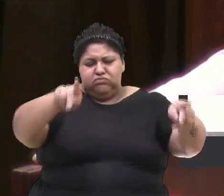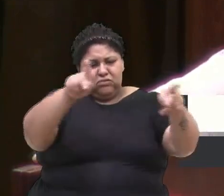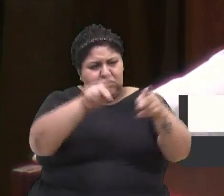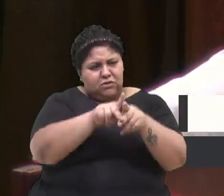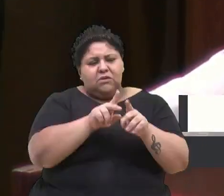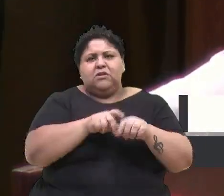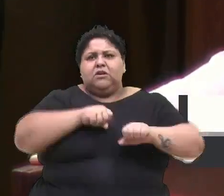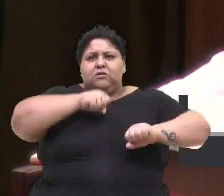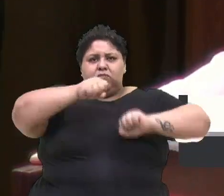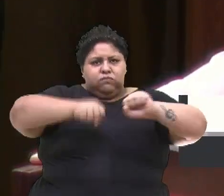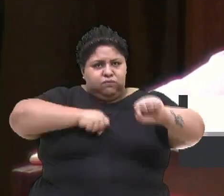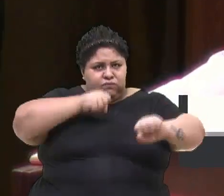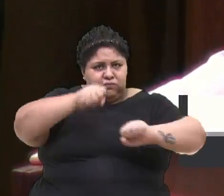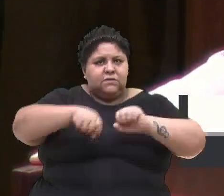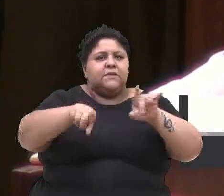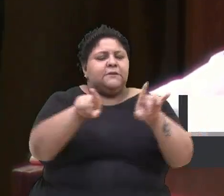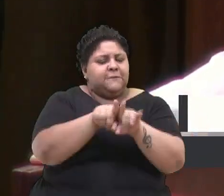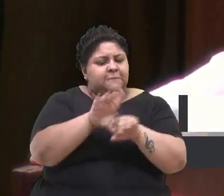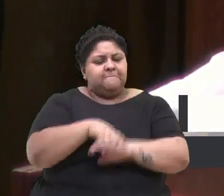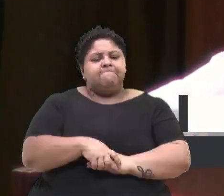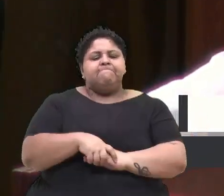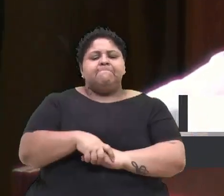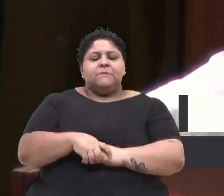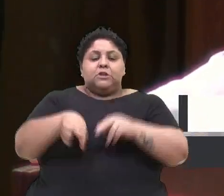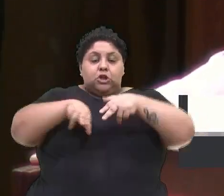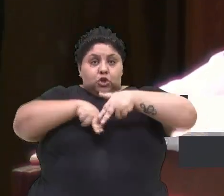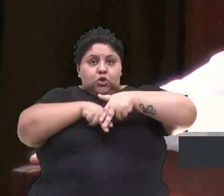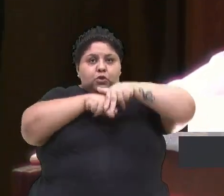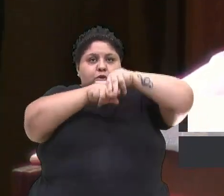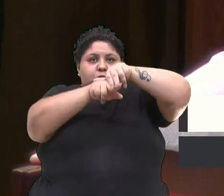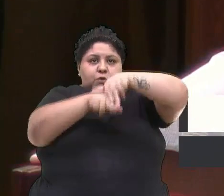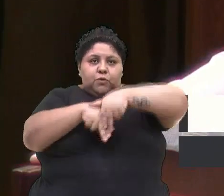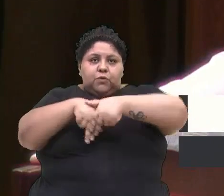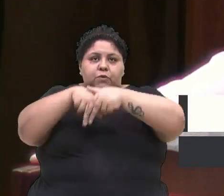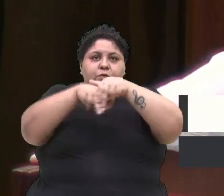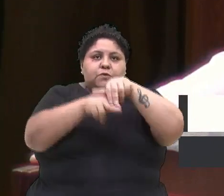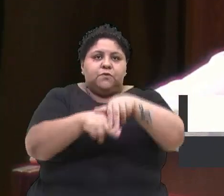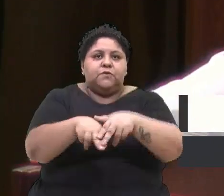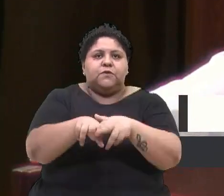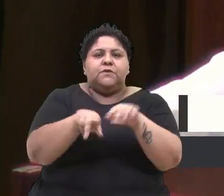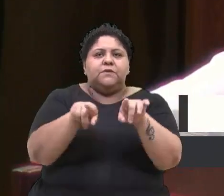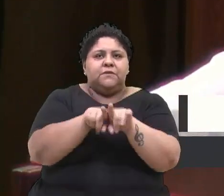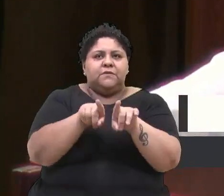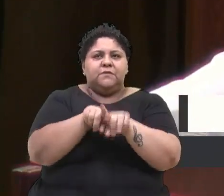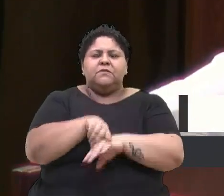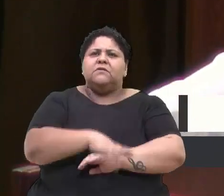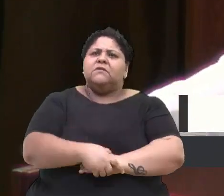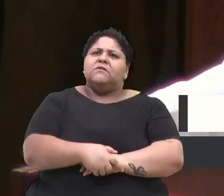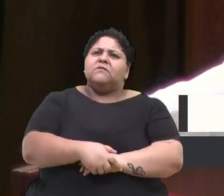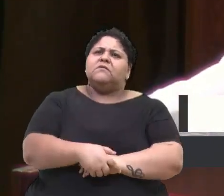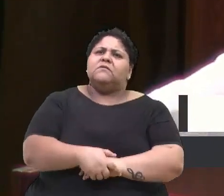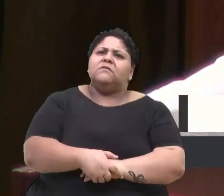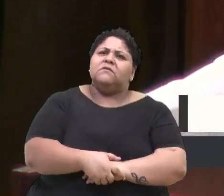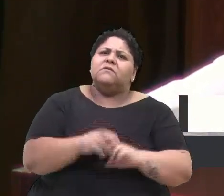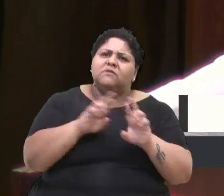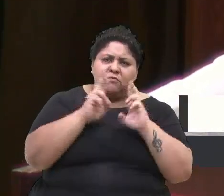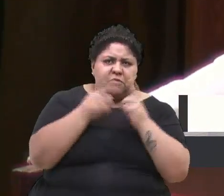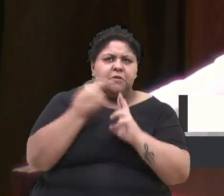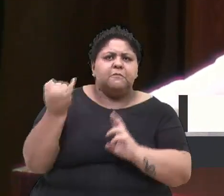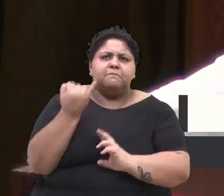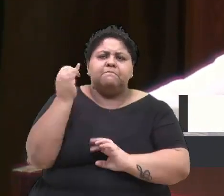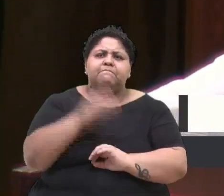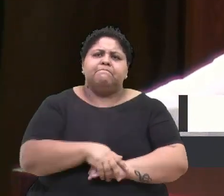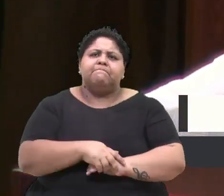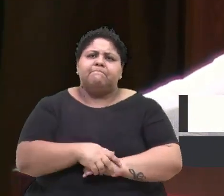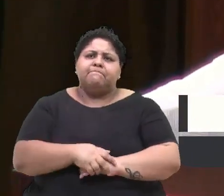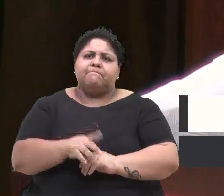povo do skate, mas foi uma outra a reunião super importante. Uma